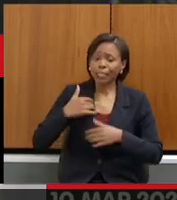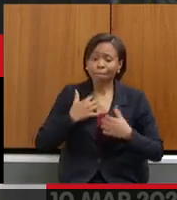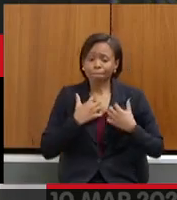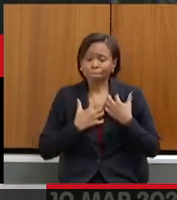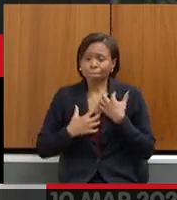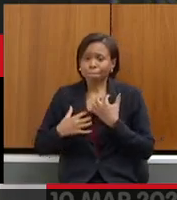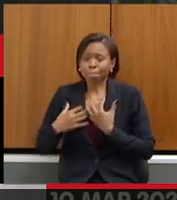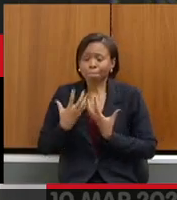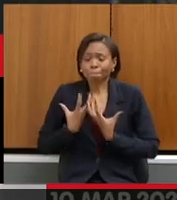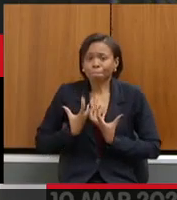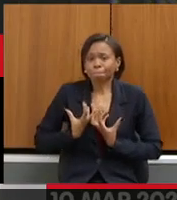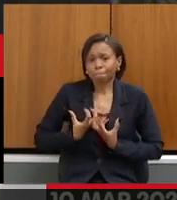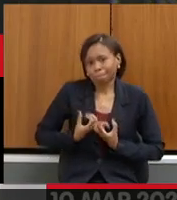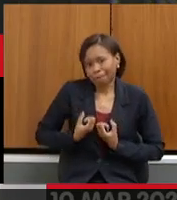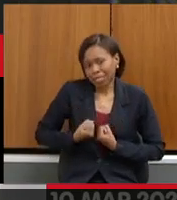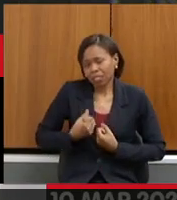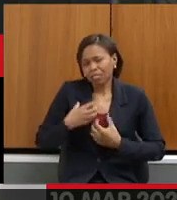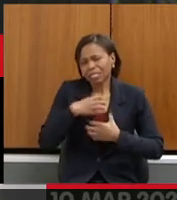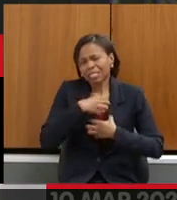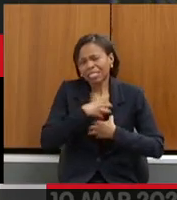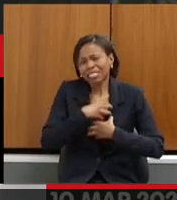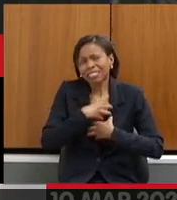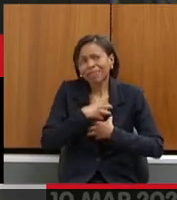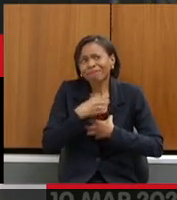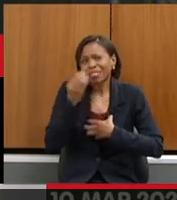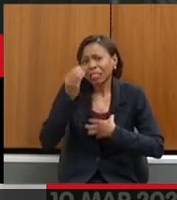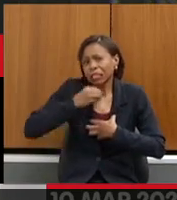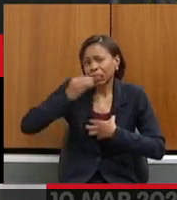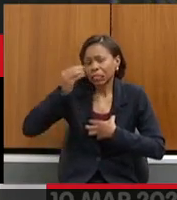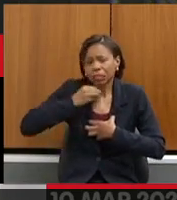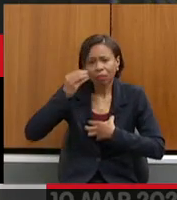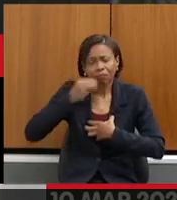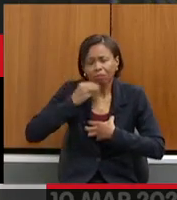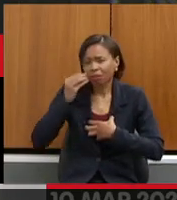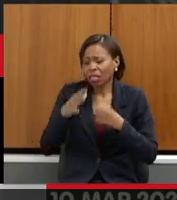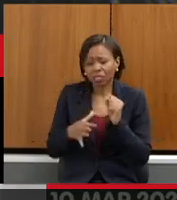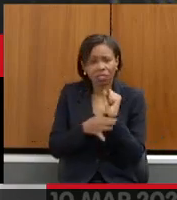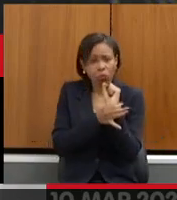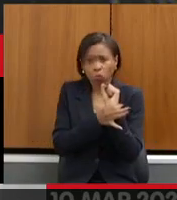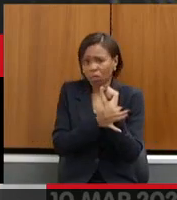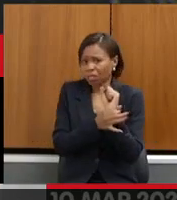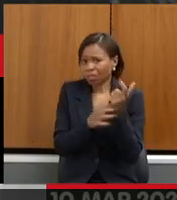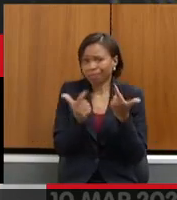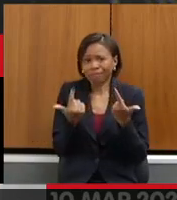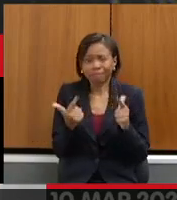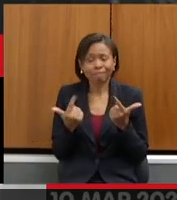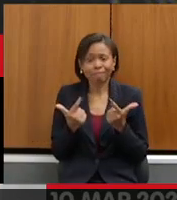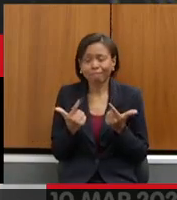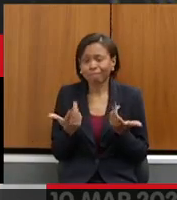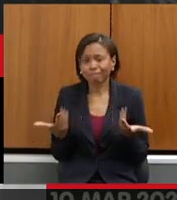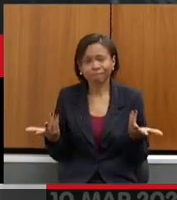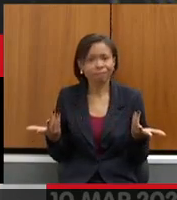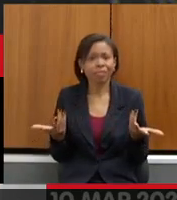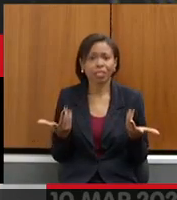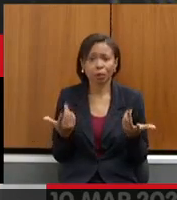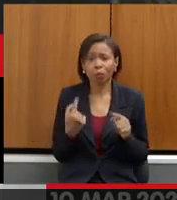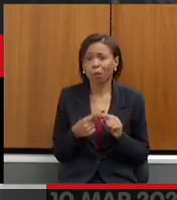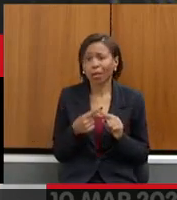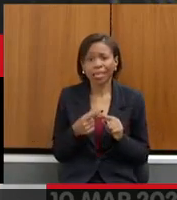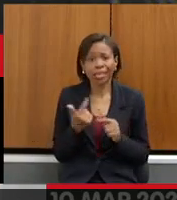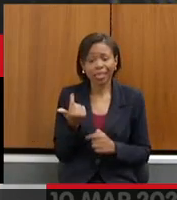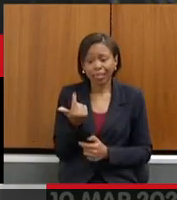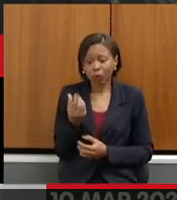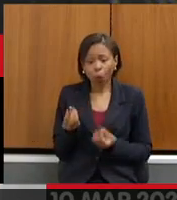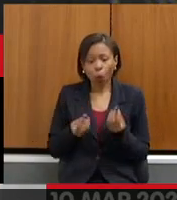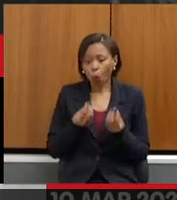um é um mais ou menos uma sensação de impotência que nós temos né de não resolver